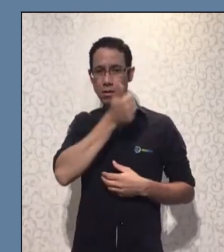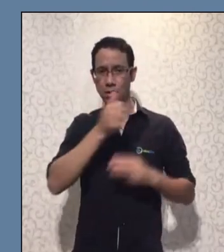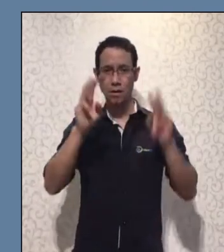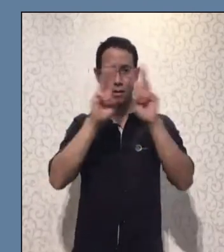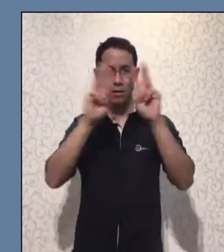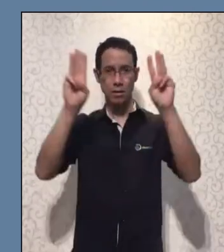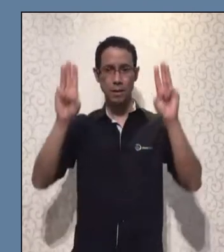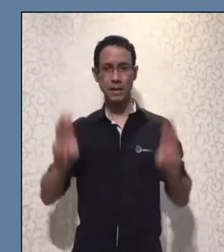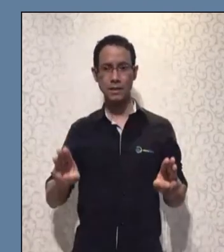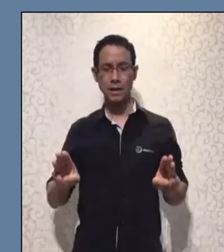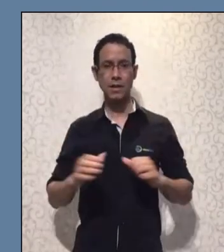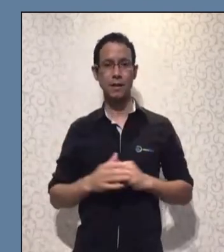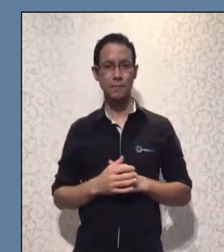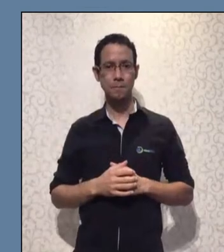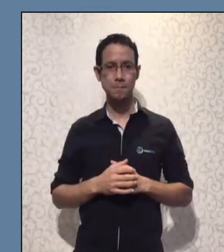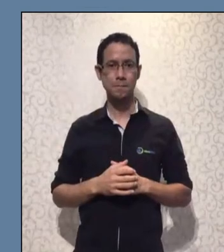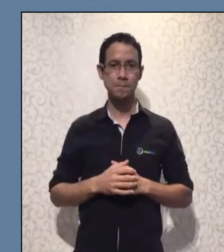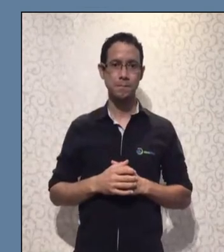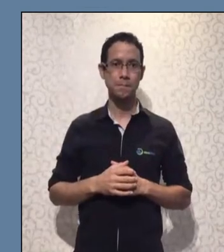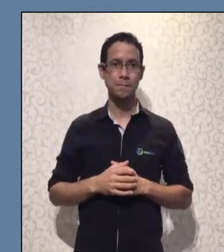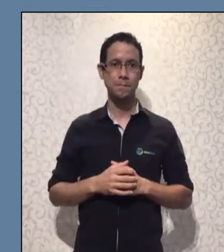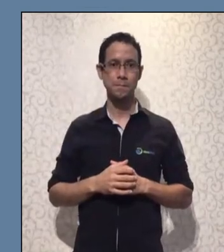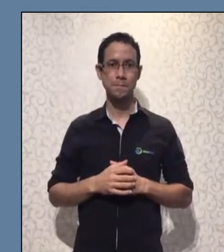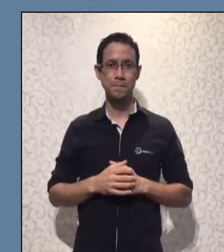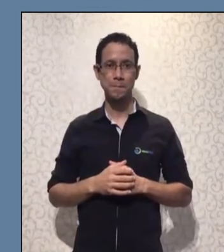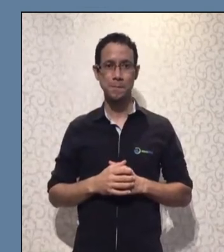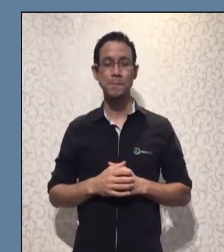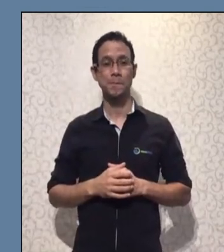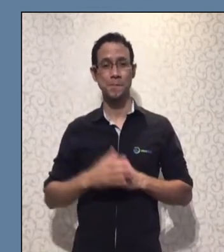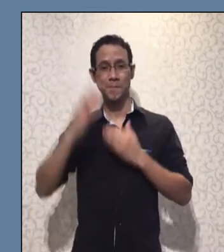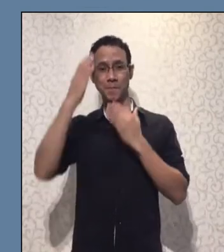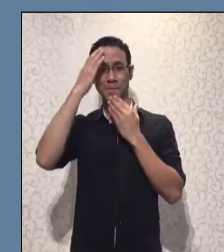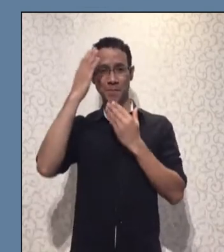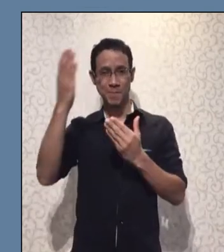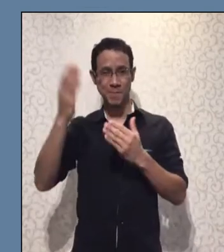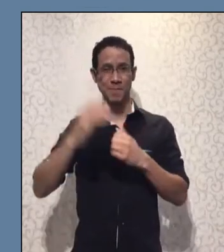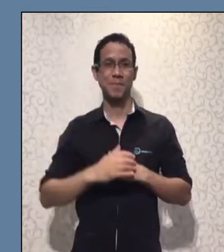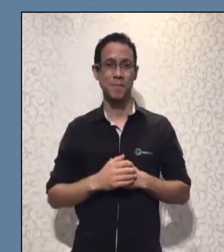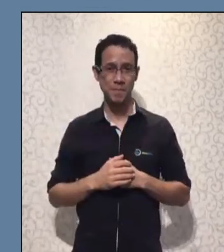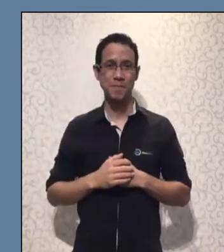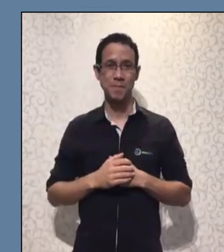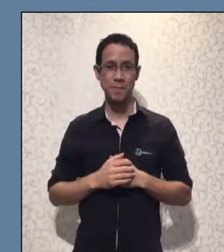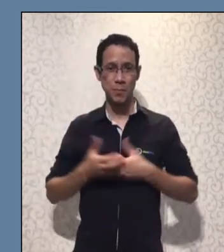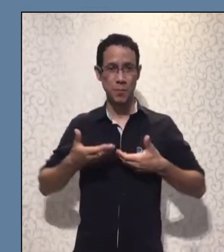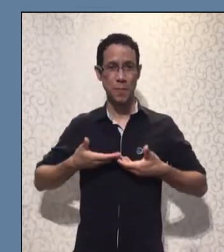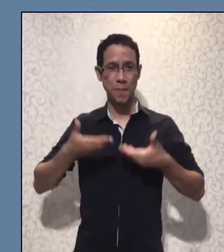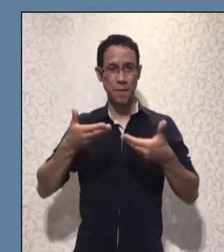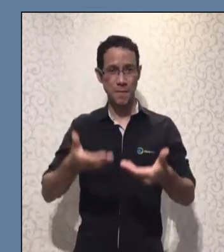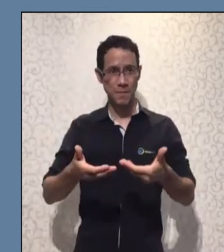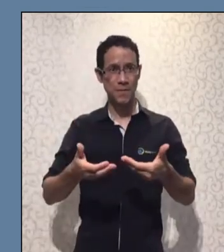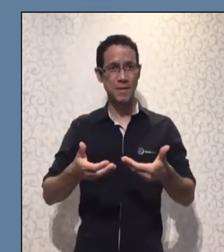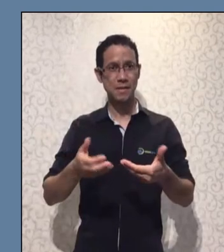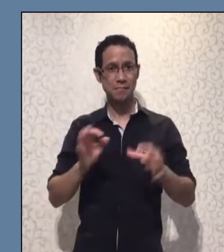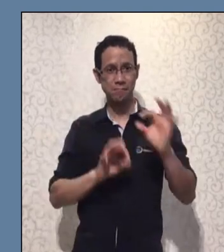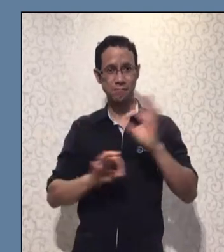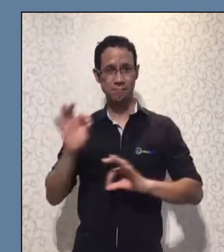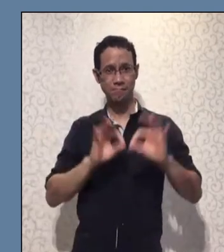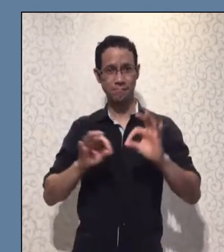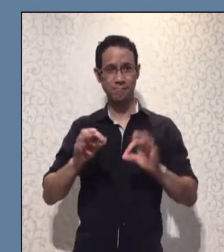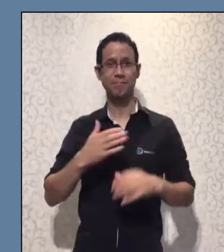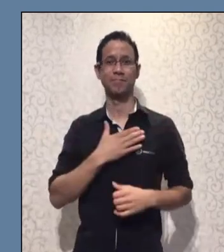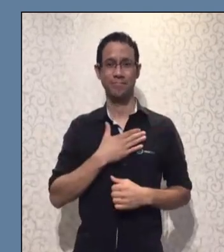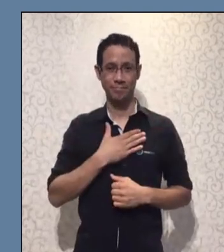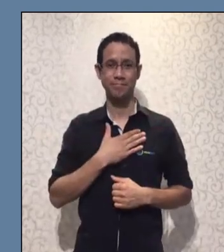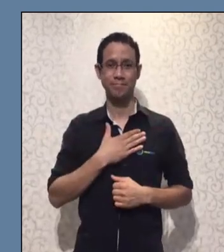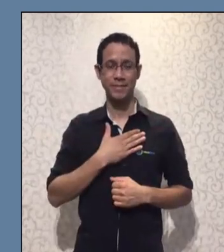e depois Solange, por favor. Eu queria agradecer o convite que vocês fizeram. Eu acho que a